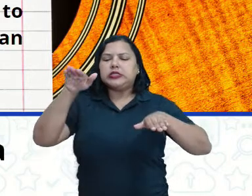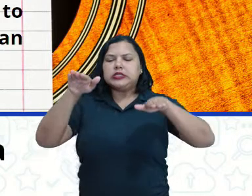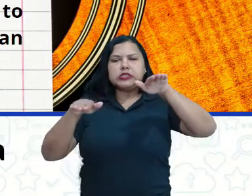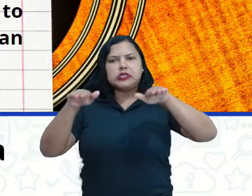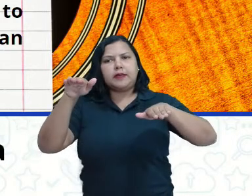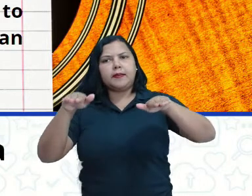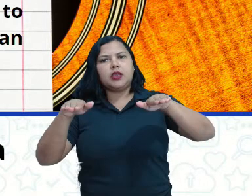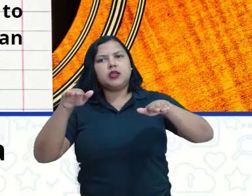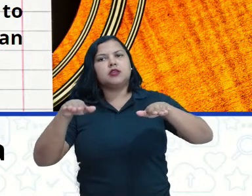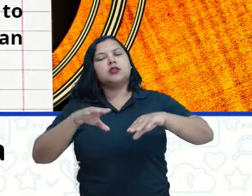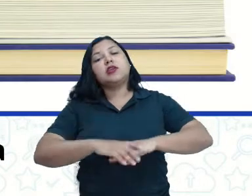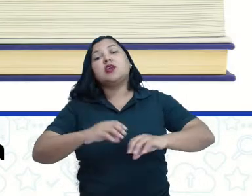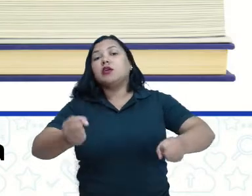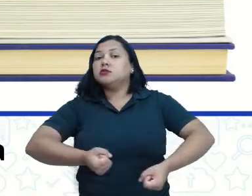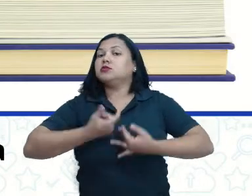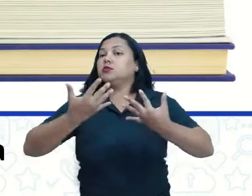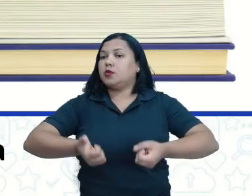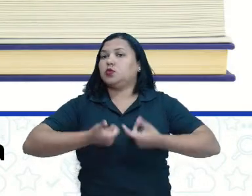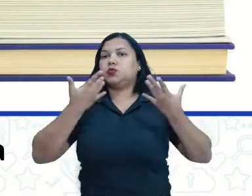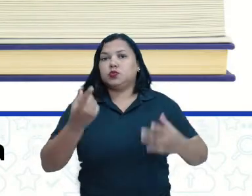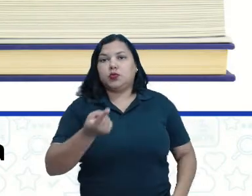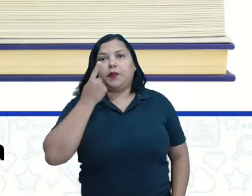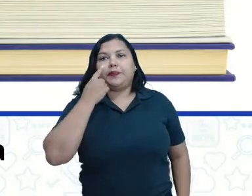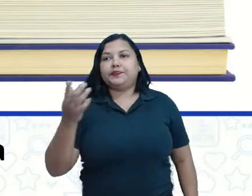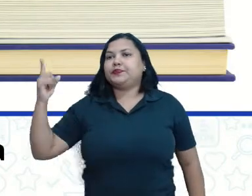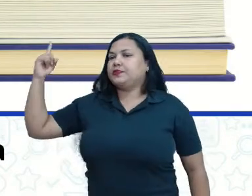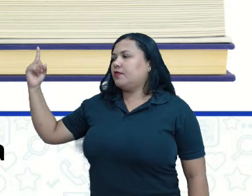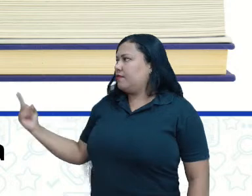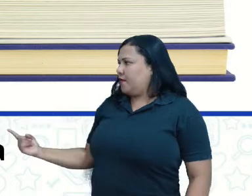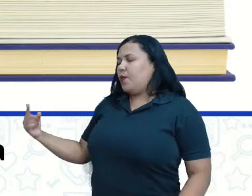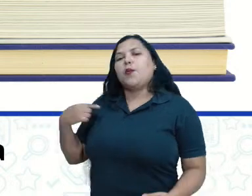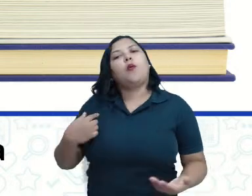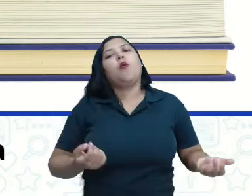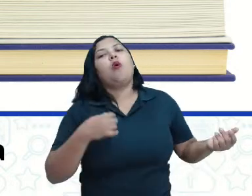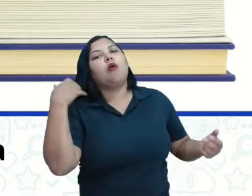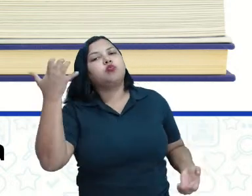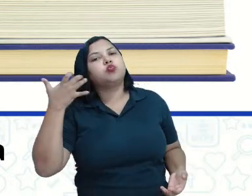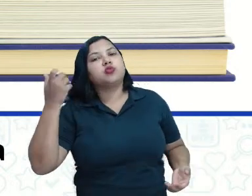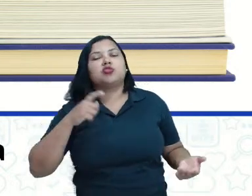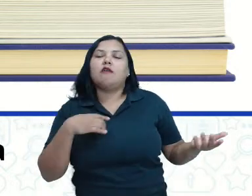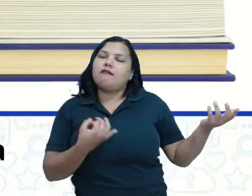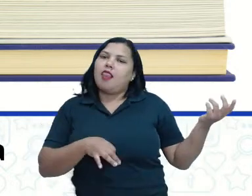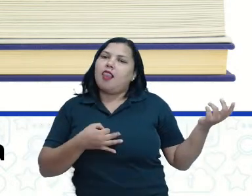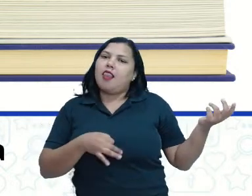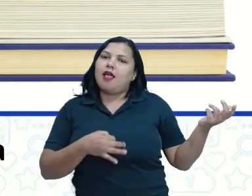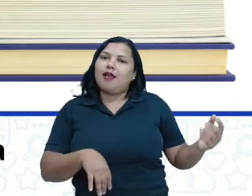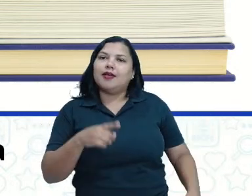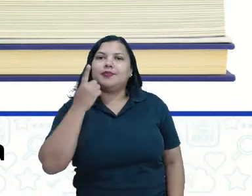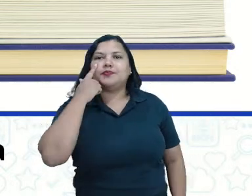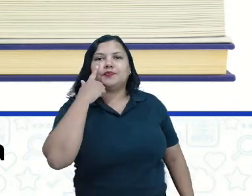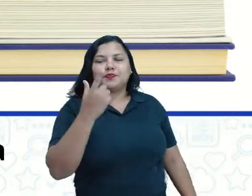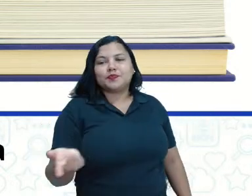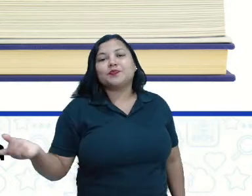simetria e expression. Beleza, vamos ver a música então. Já que estou com o violão por aqui. Bora ver aqui, ó.